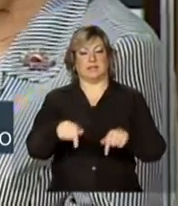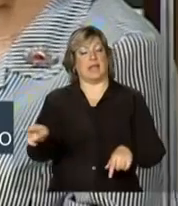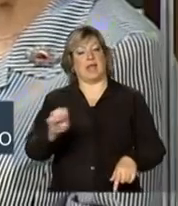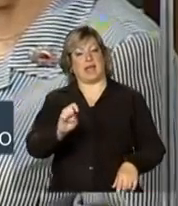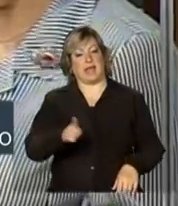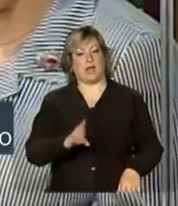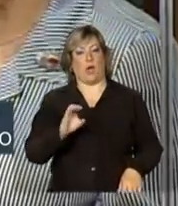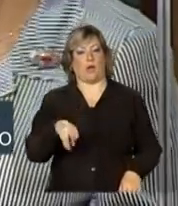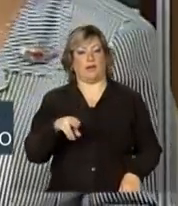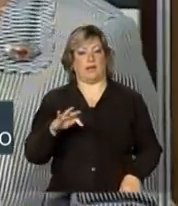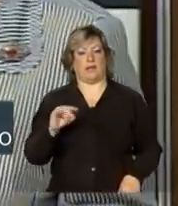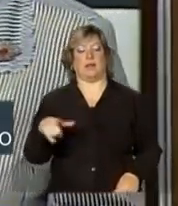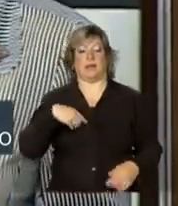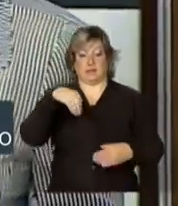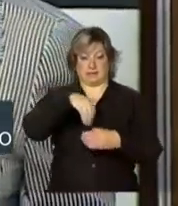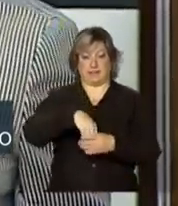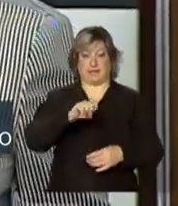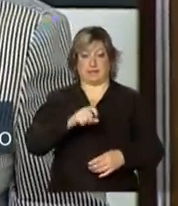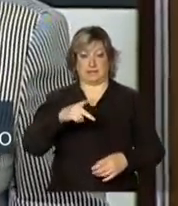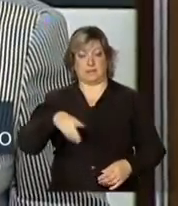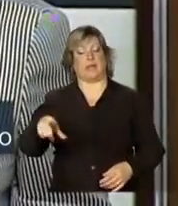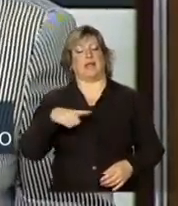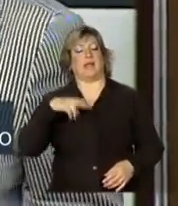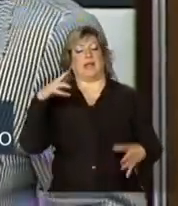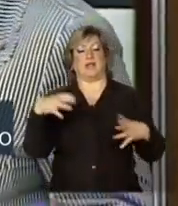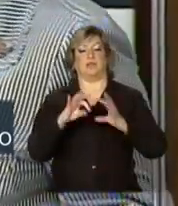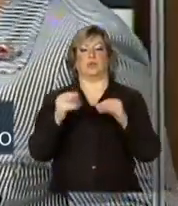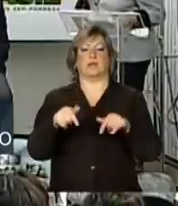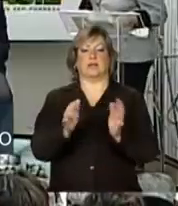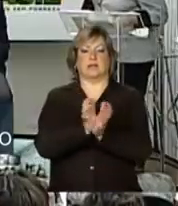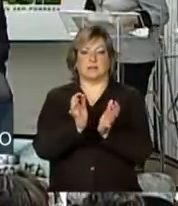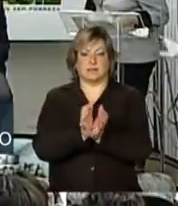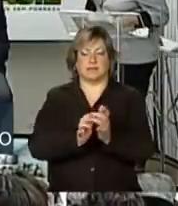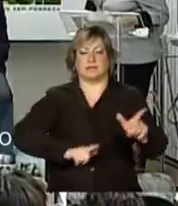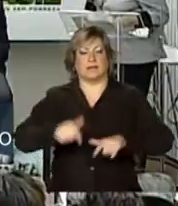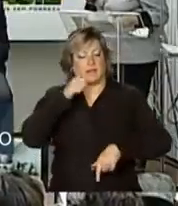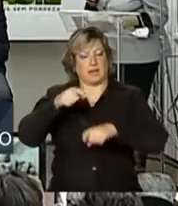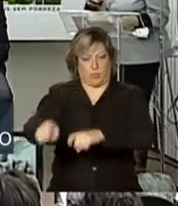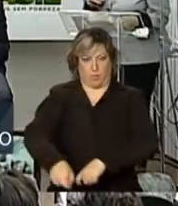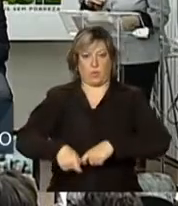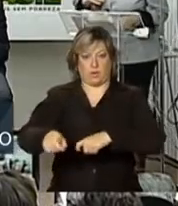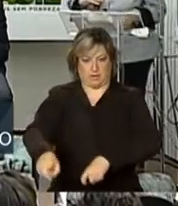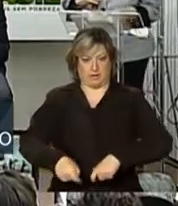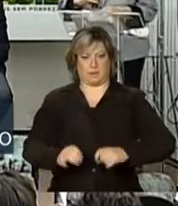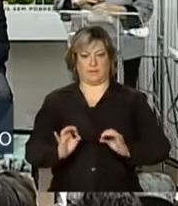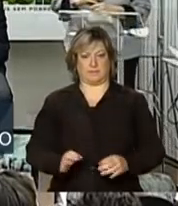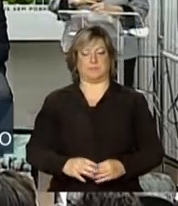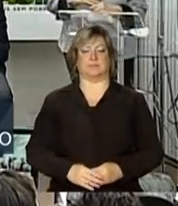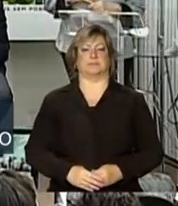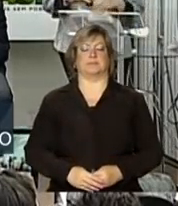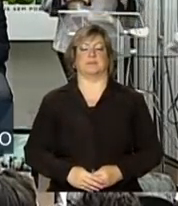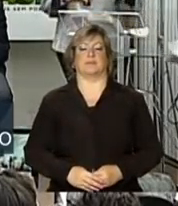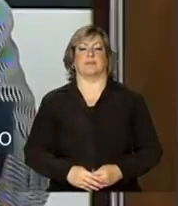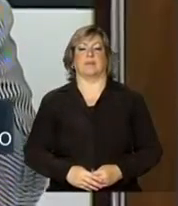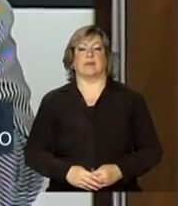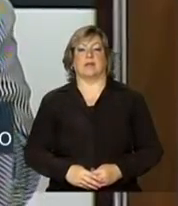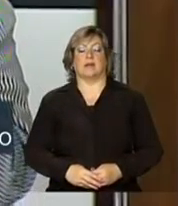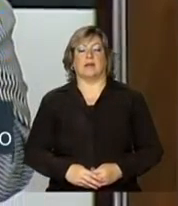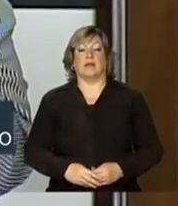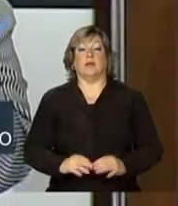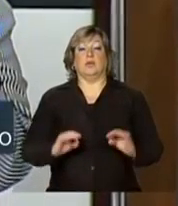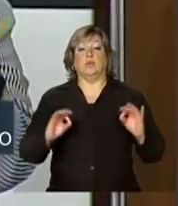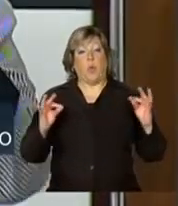na ESPM é responsável por toda essa parte da trabalhadora rural. Né? Bem, é